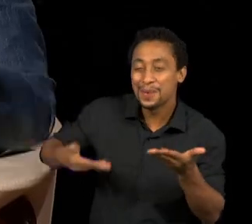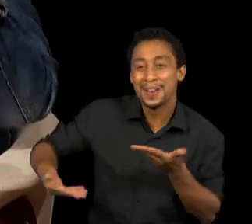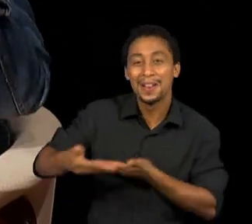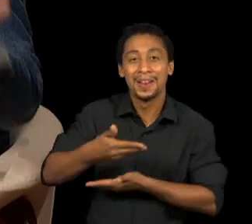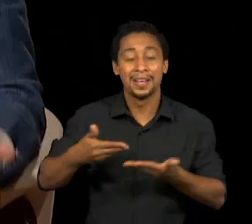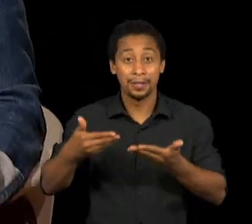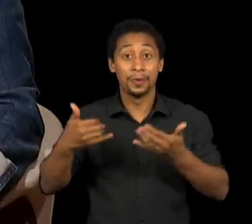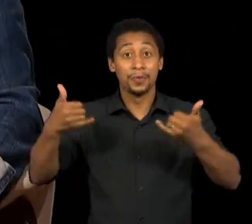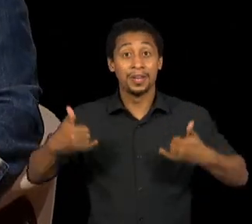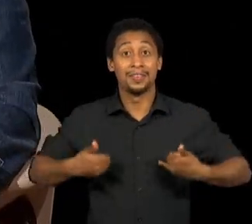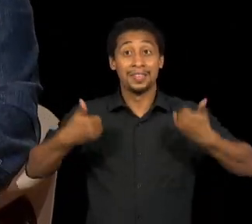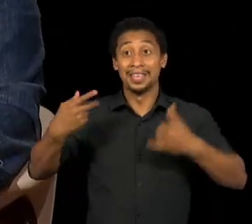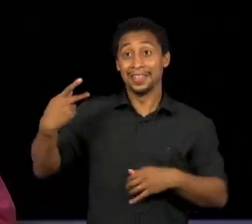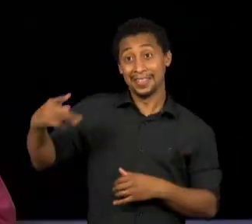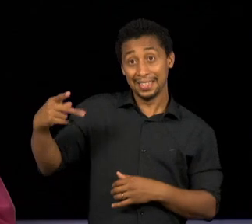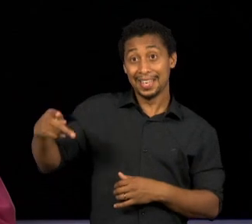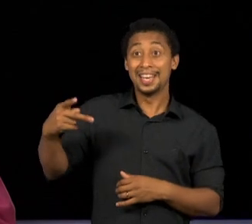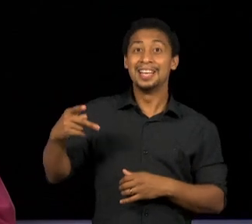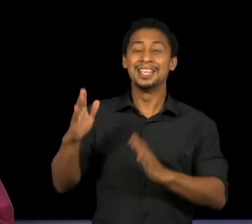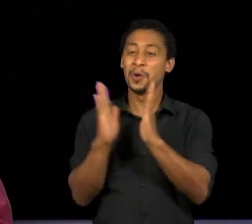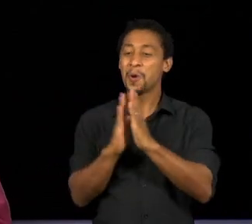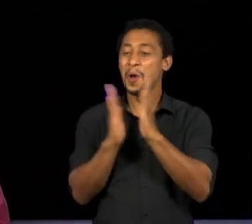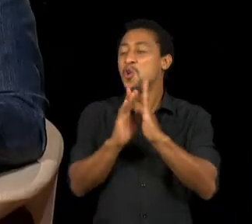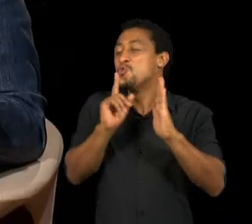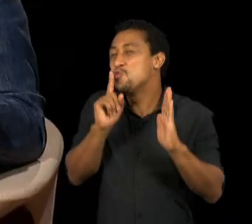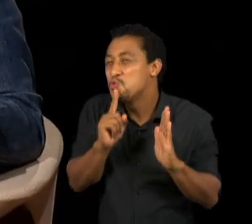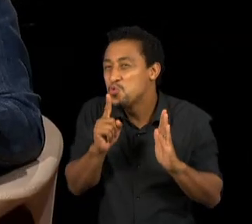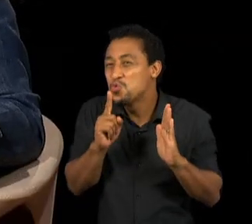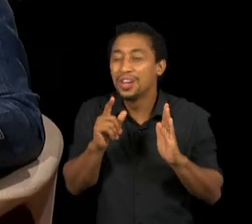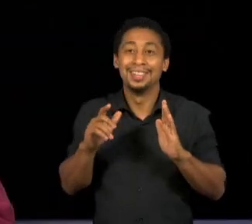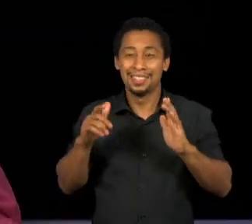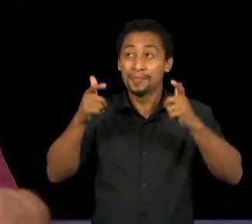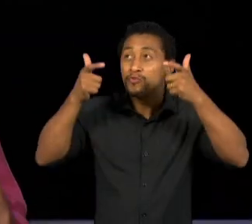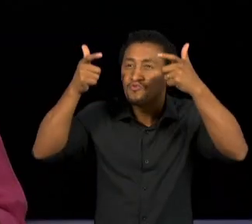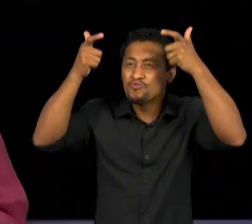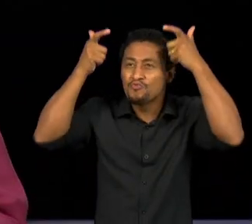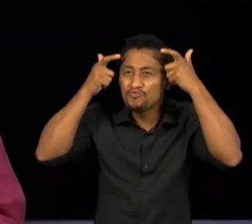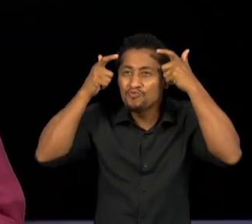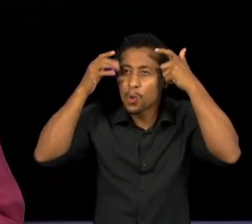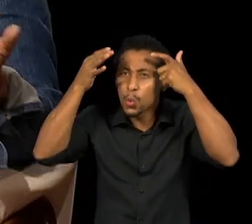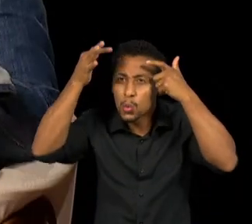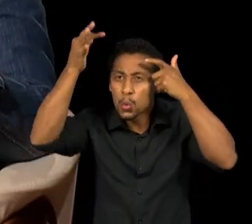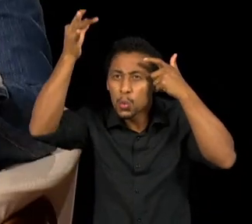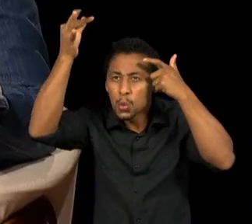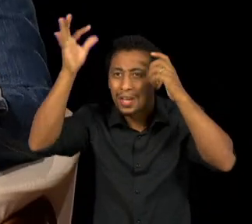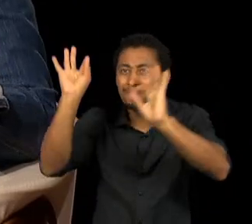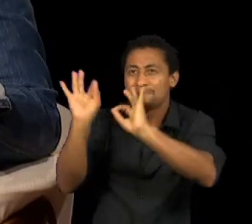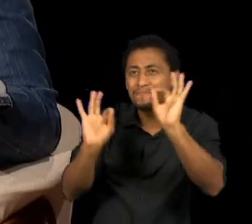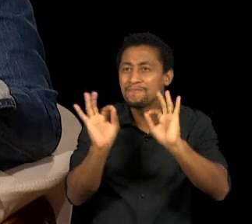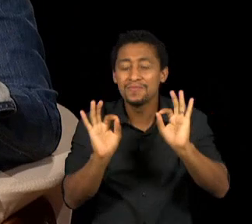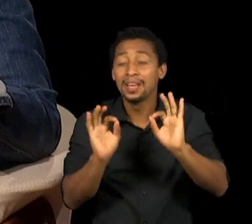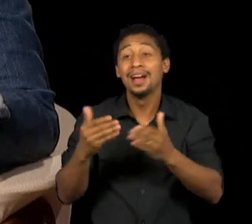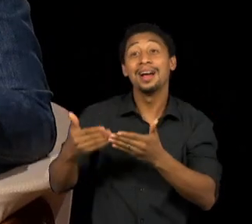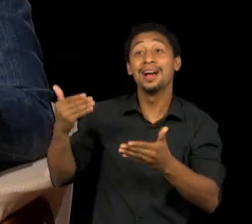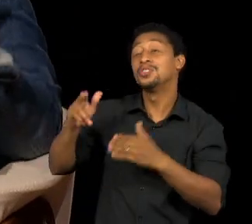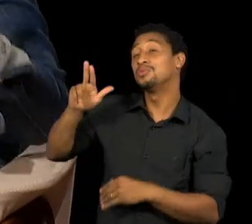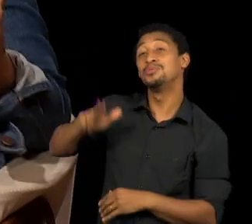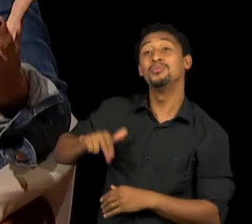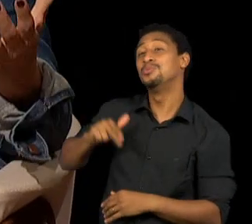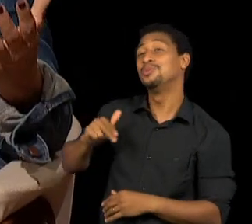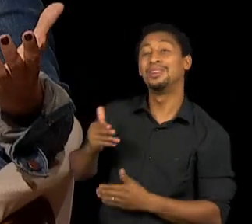dele a gente cantava parabéns e punha o chapéuzinho, coisas que ele nunca tinha vivido. A saúde era um problema para ele